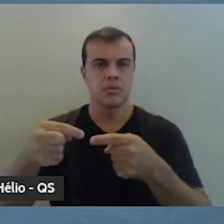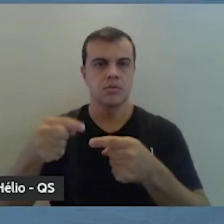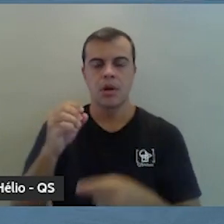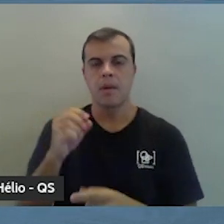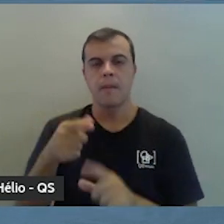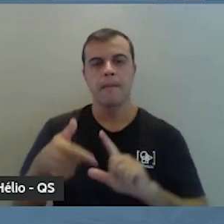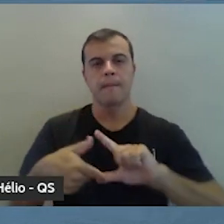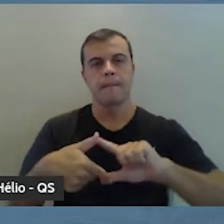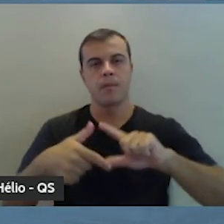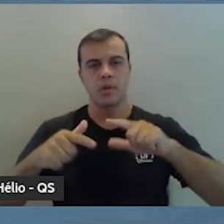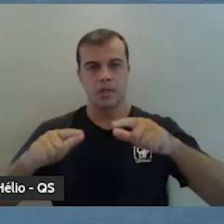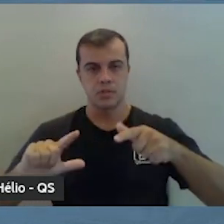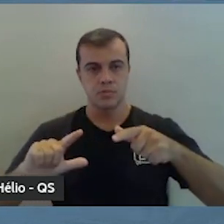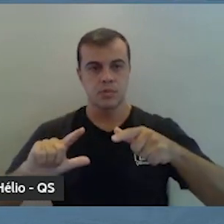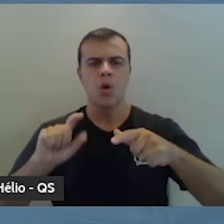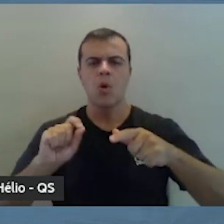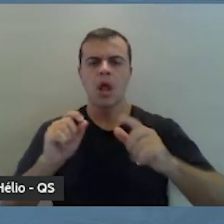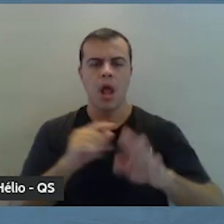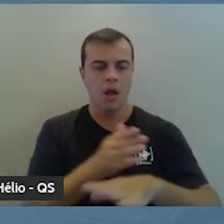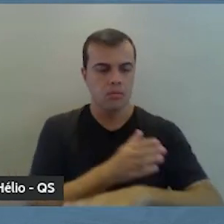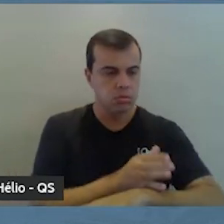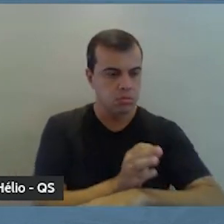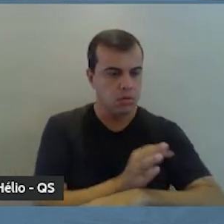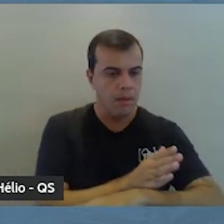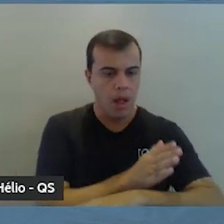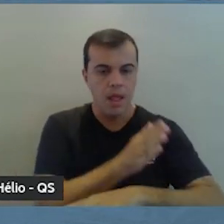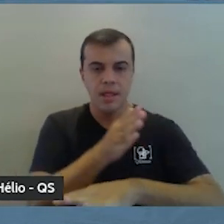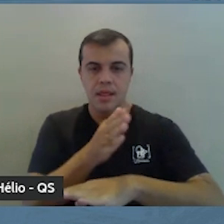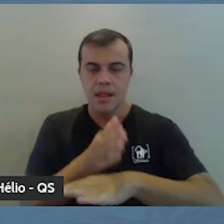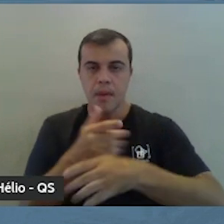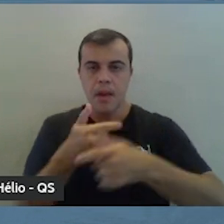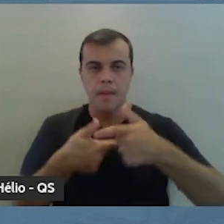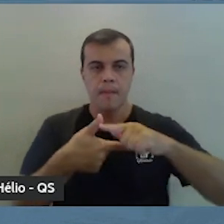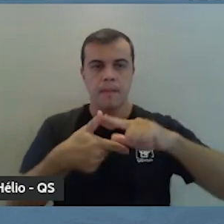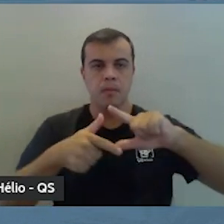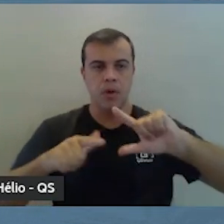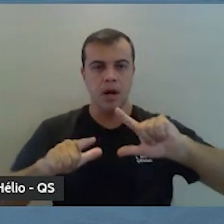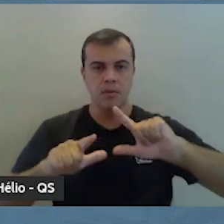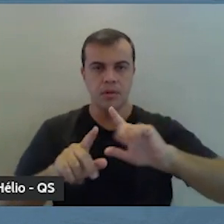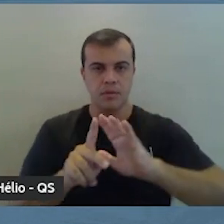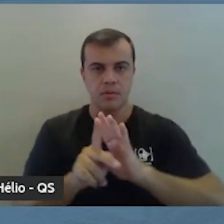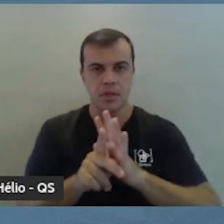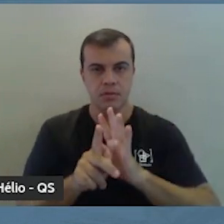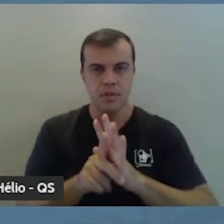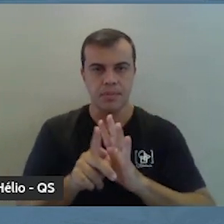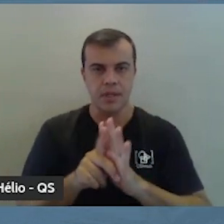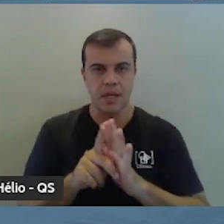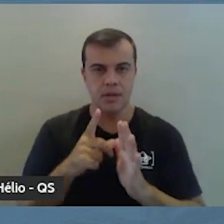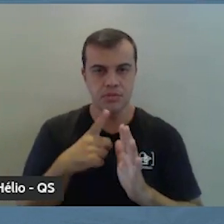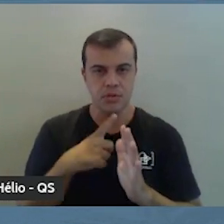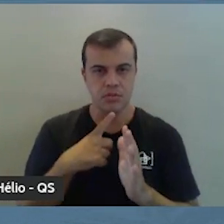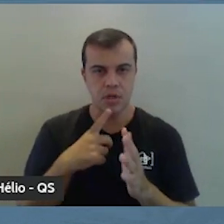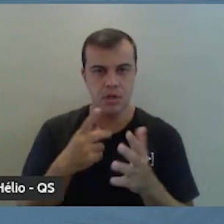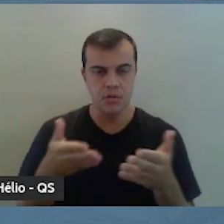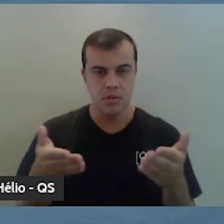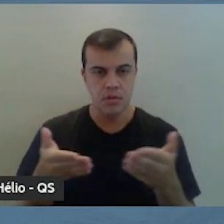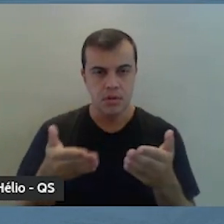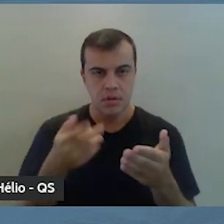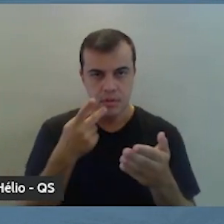modernismo. E o modernismo, o tema nacional, aí a gente tem que fazer